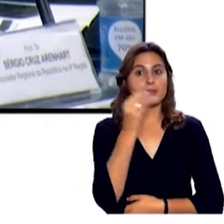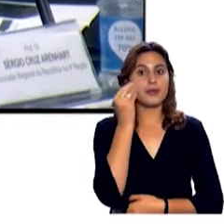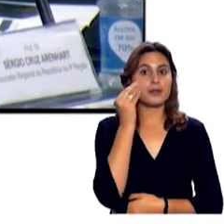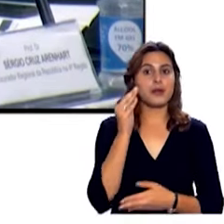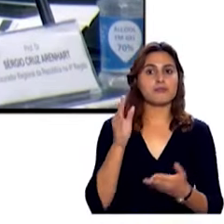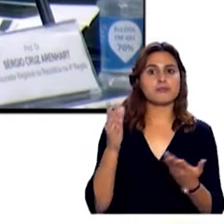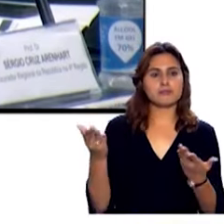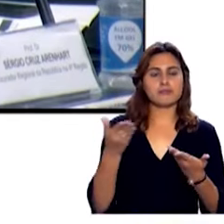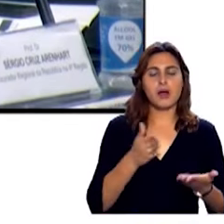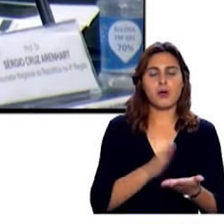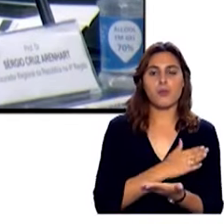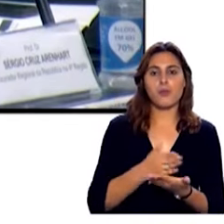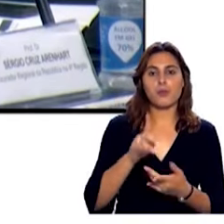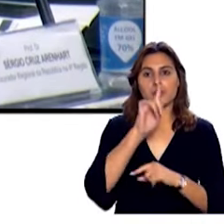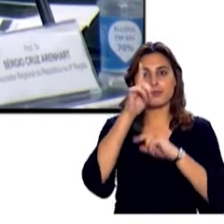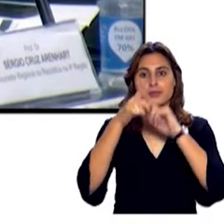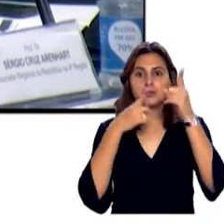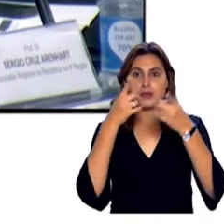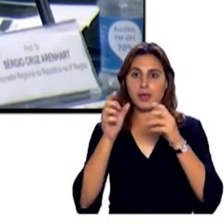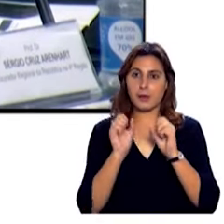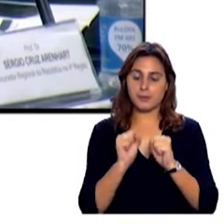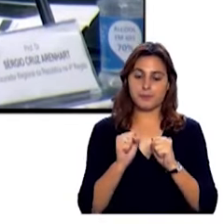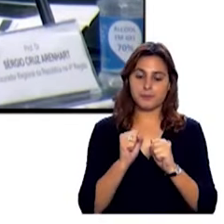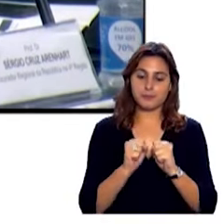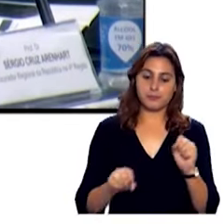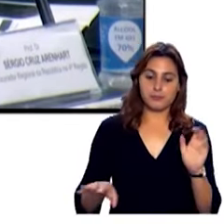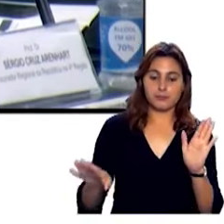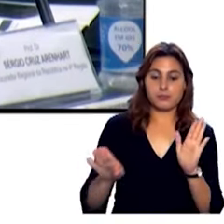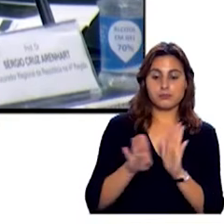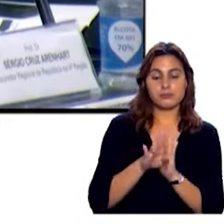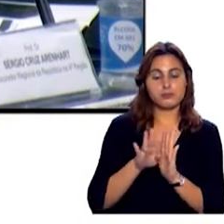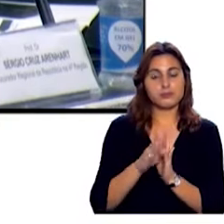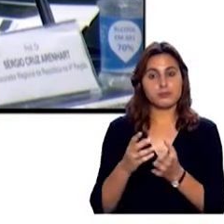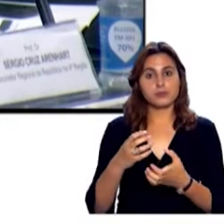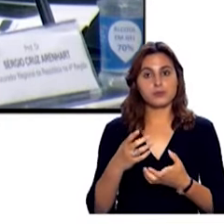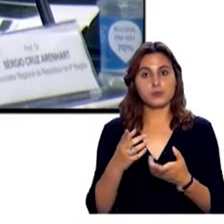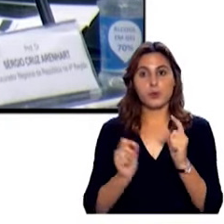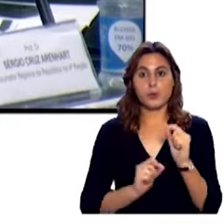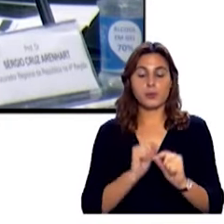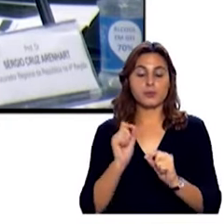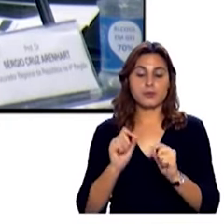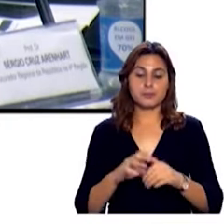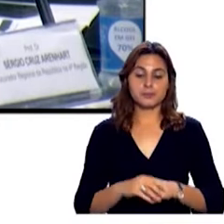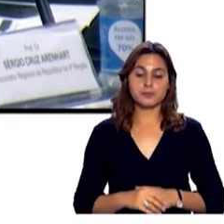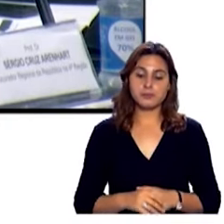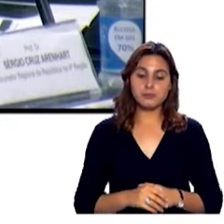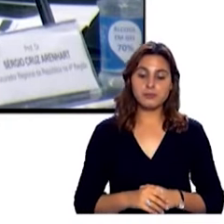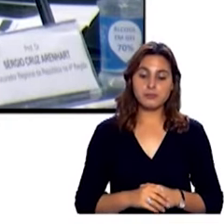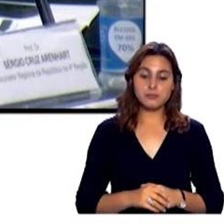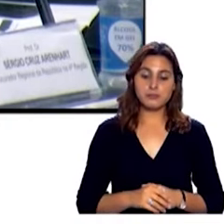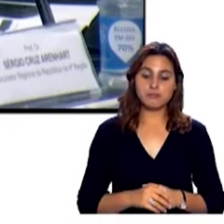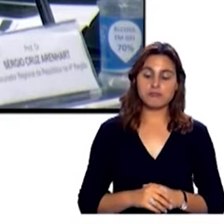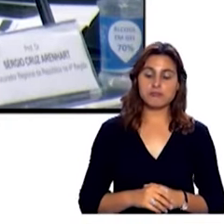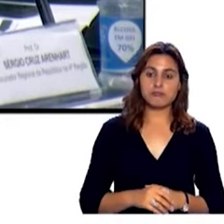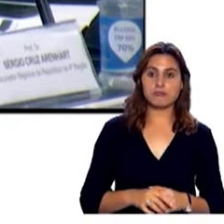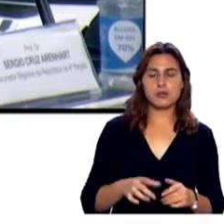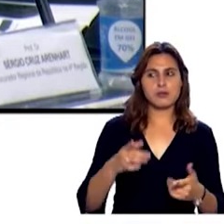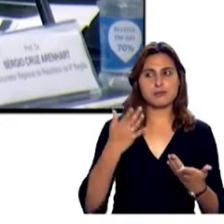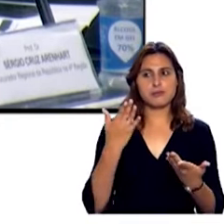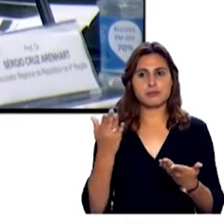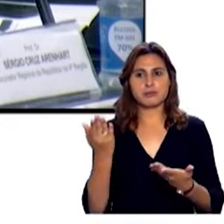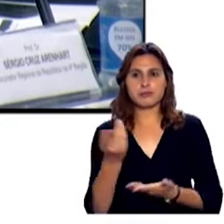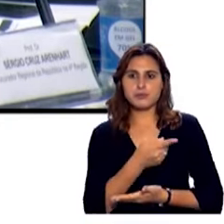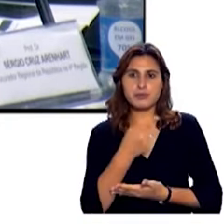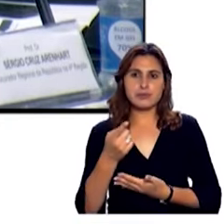talvez possam trazer pra gente um algum alguma alguma noção alguma percepção